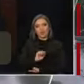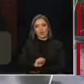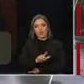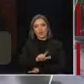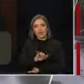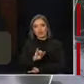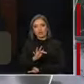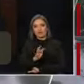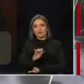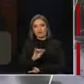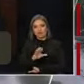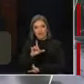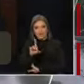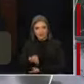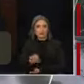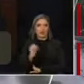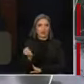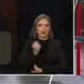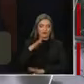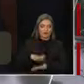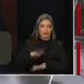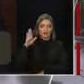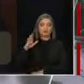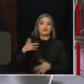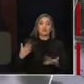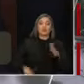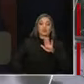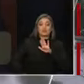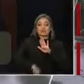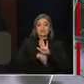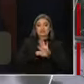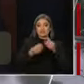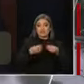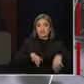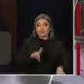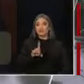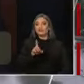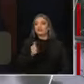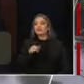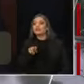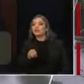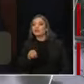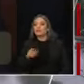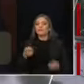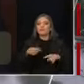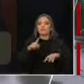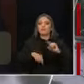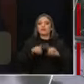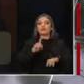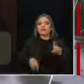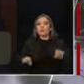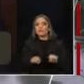outro enfoque, o crime de dano exige um resultado material, uma efetiva lesão ao bem